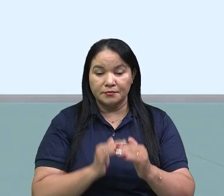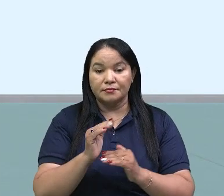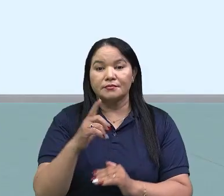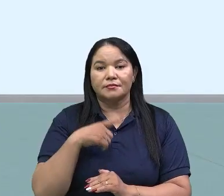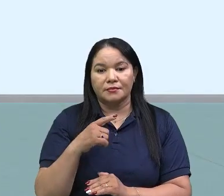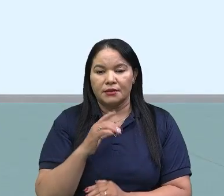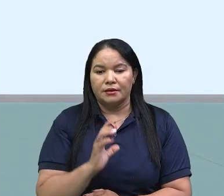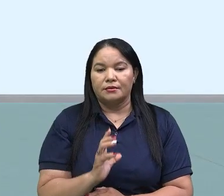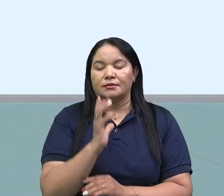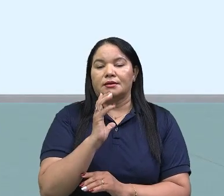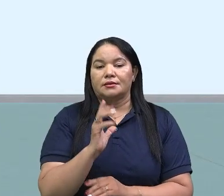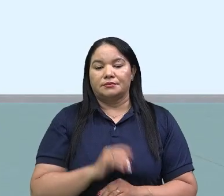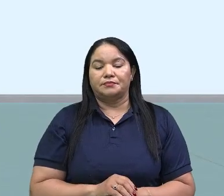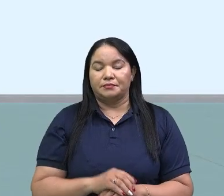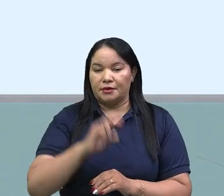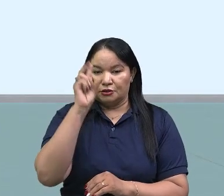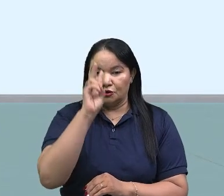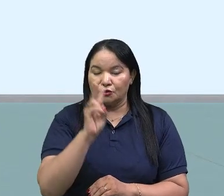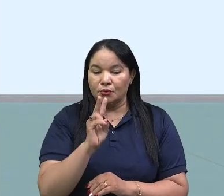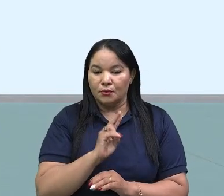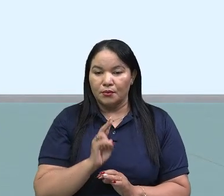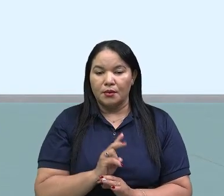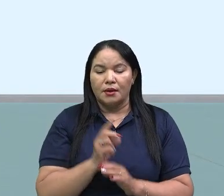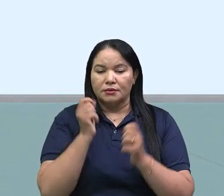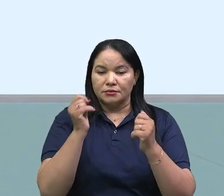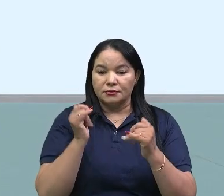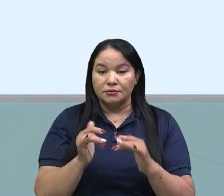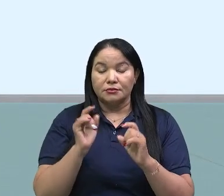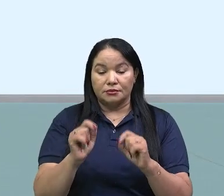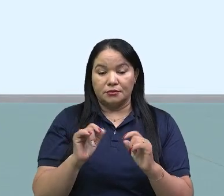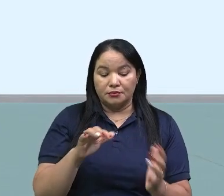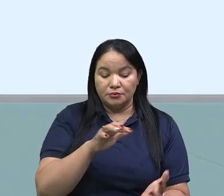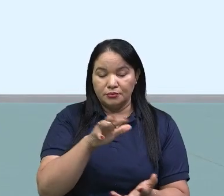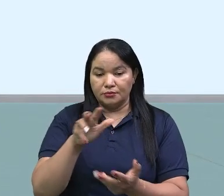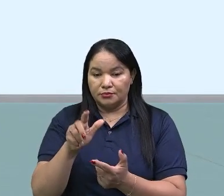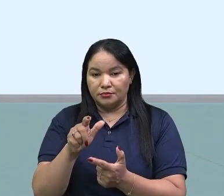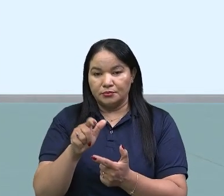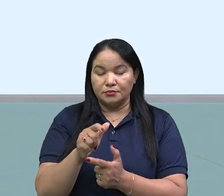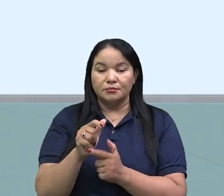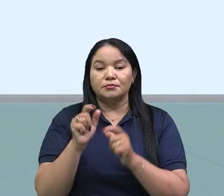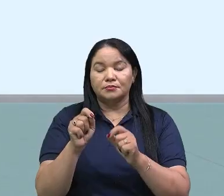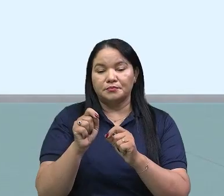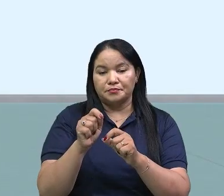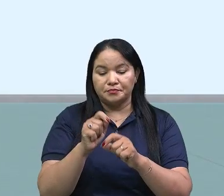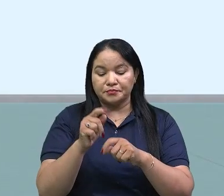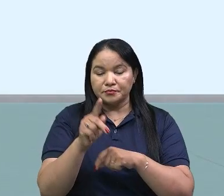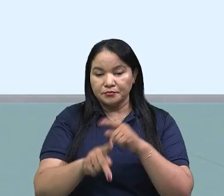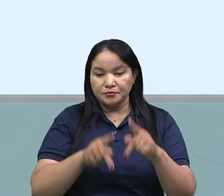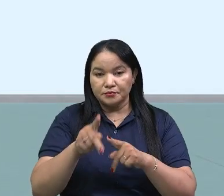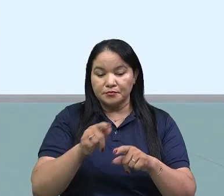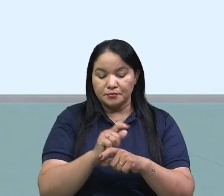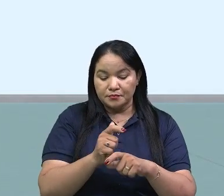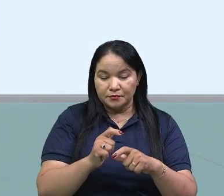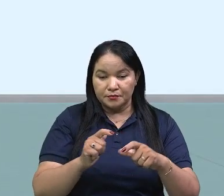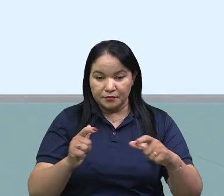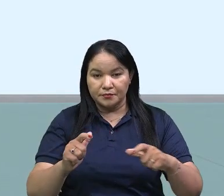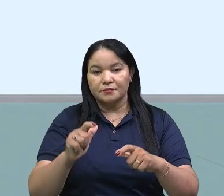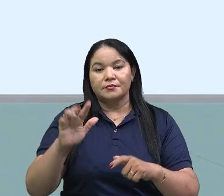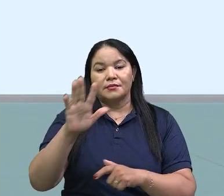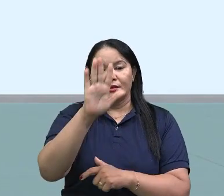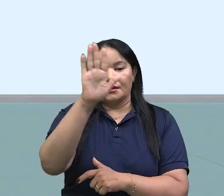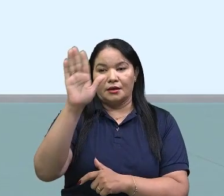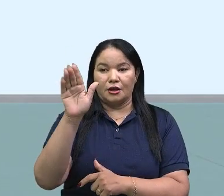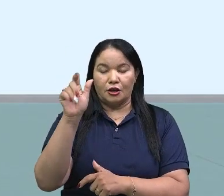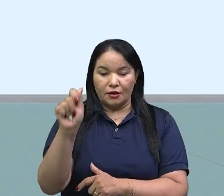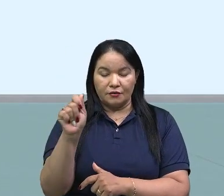aconteceu sempre, né? Segundo a história, né, o mundo começou a se povoar a partir da África, né? Então, os primeiros humanos surgiram na África